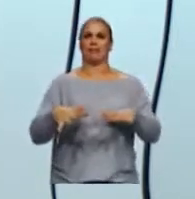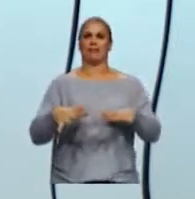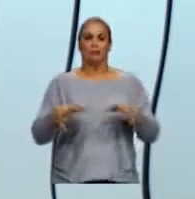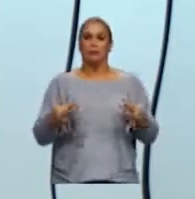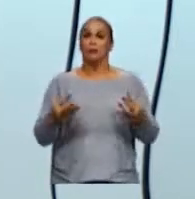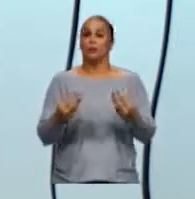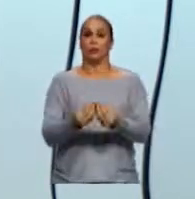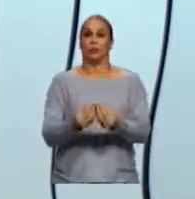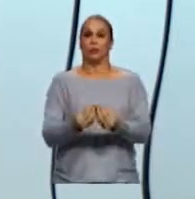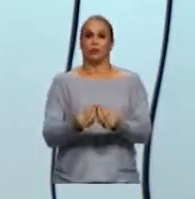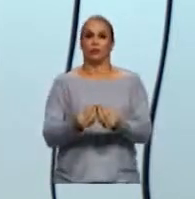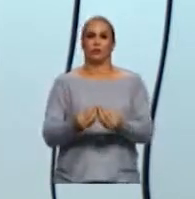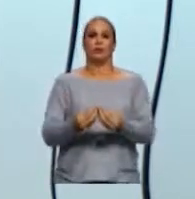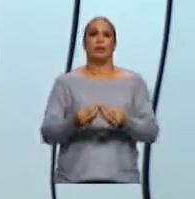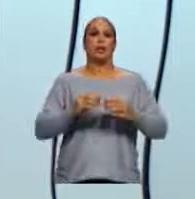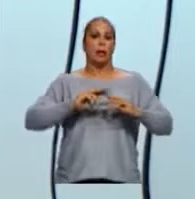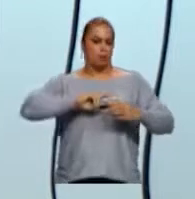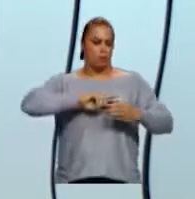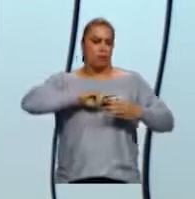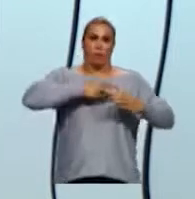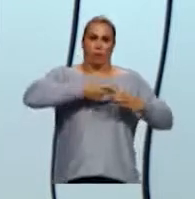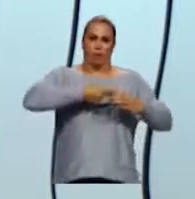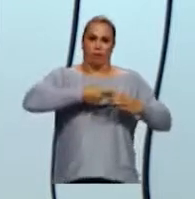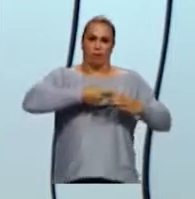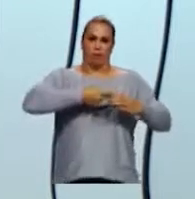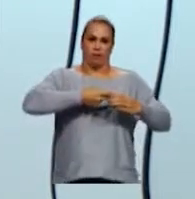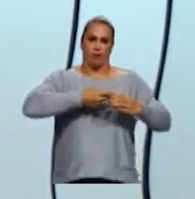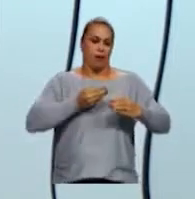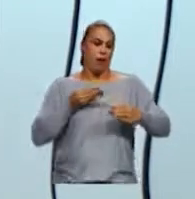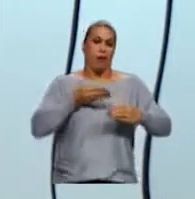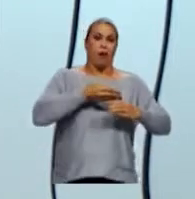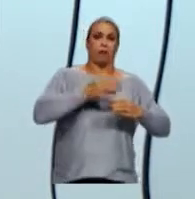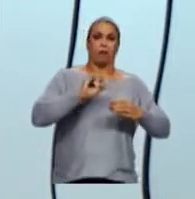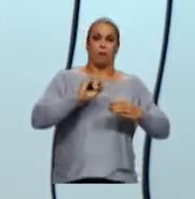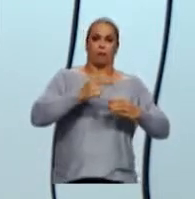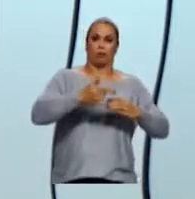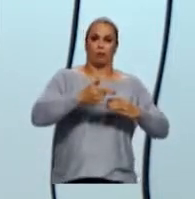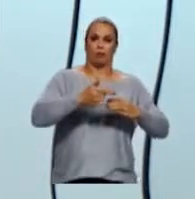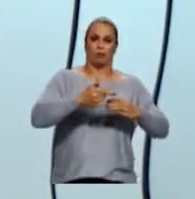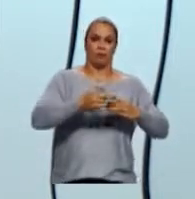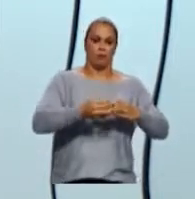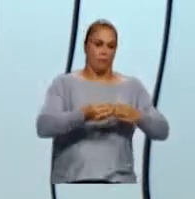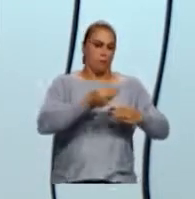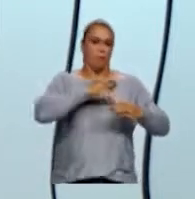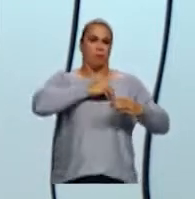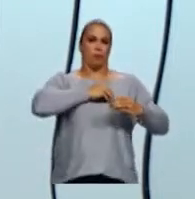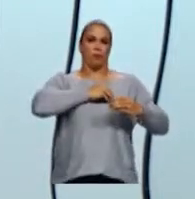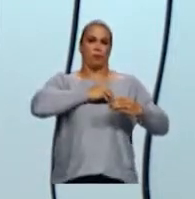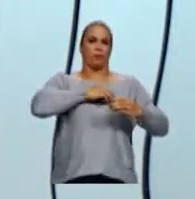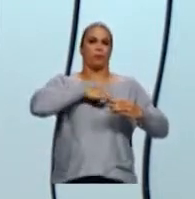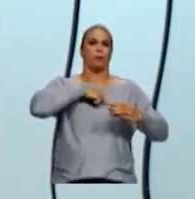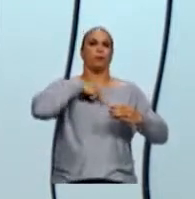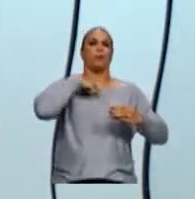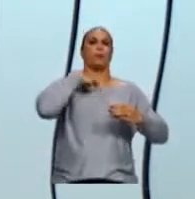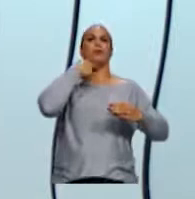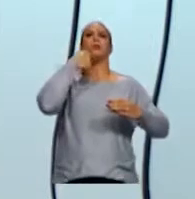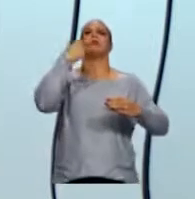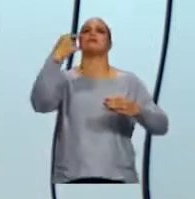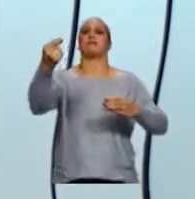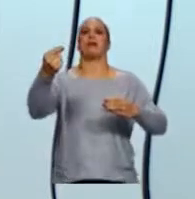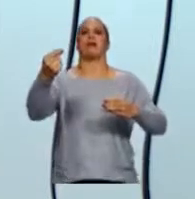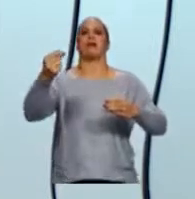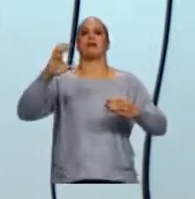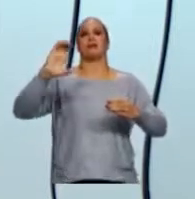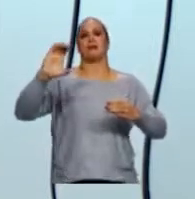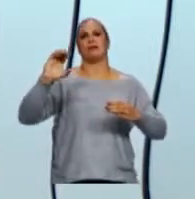o ambiente pela expiração. Agora você está entendendo por que você respira